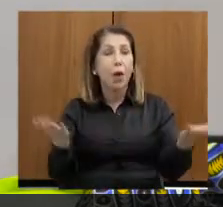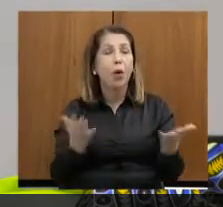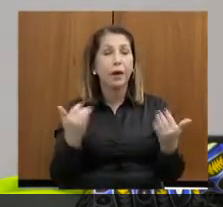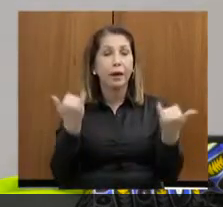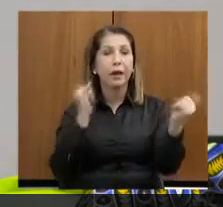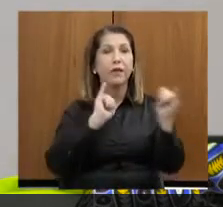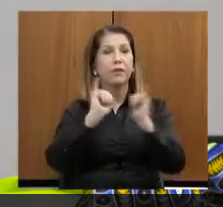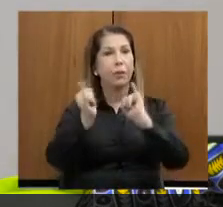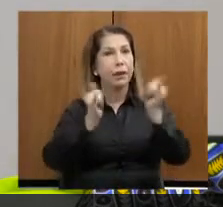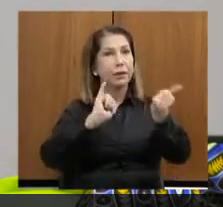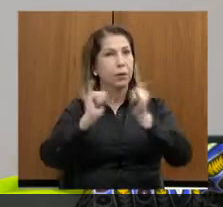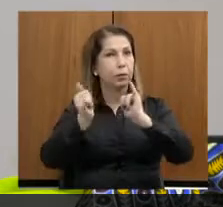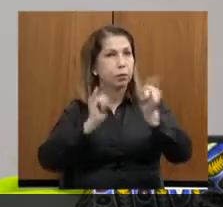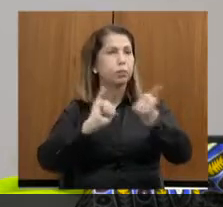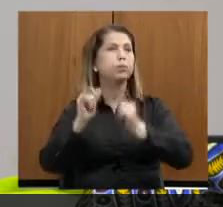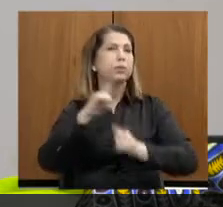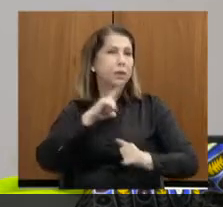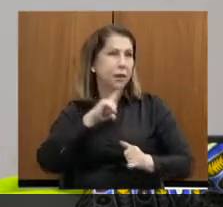informados